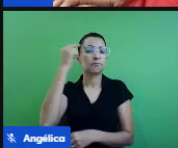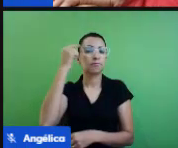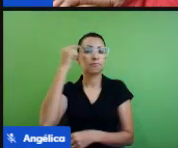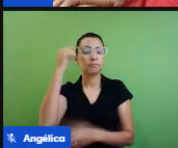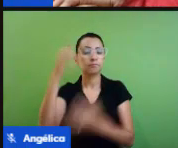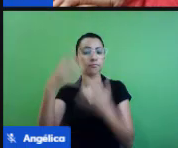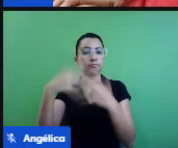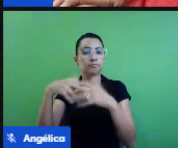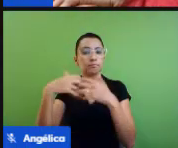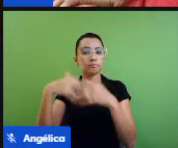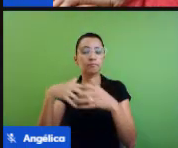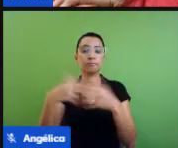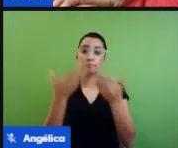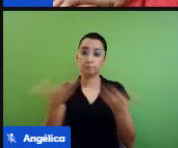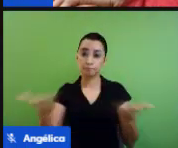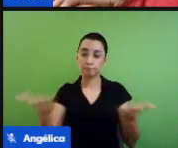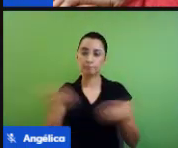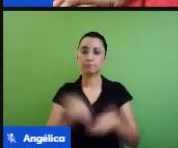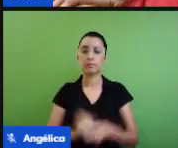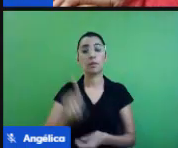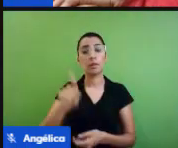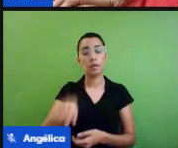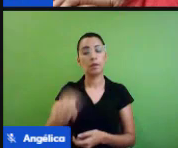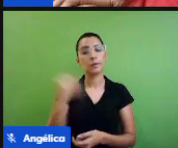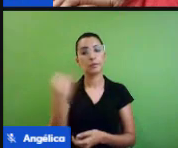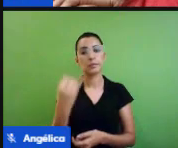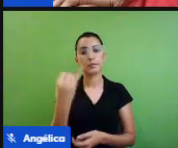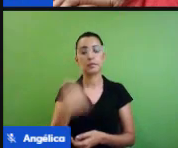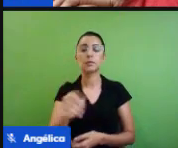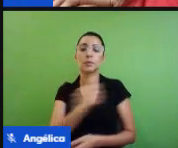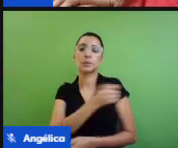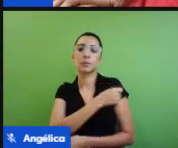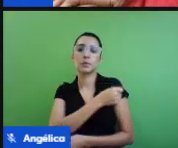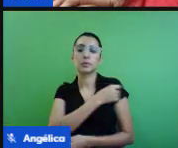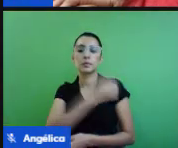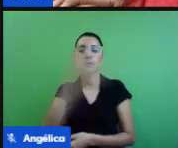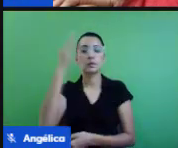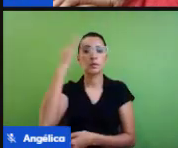elas têm essa utilidade para que o aluno saiba o valor